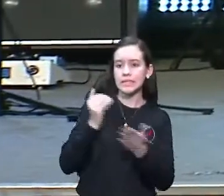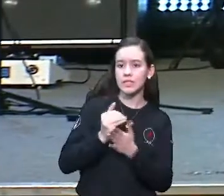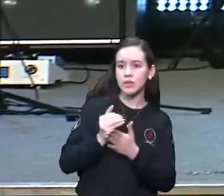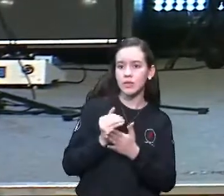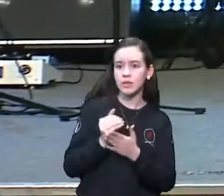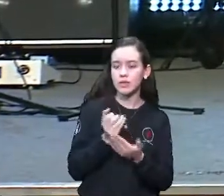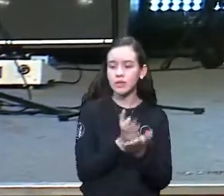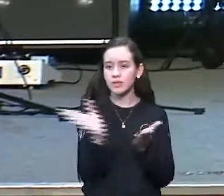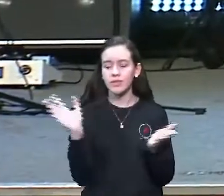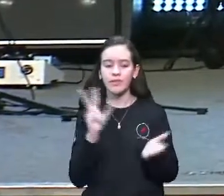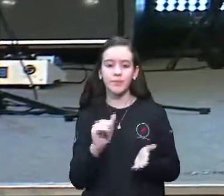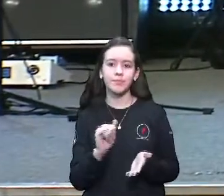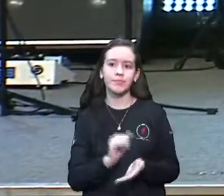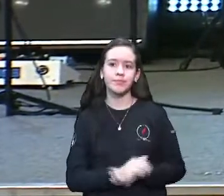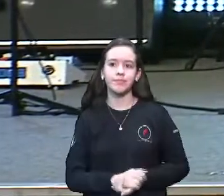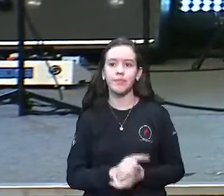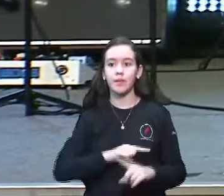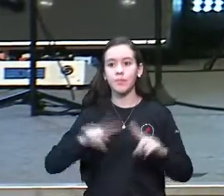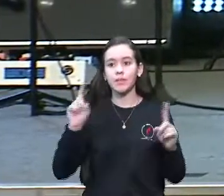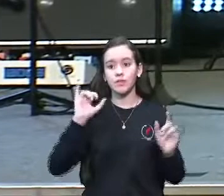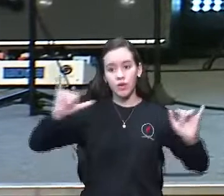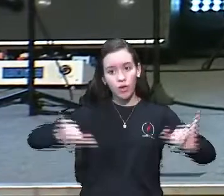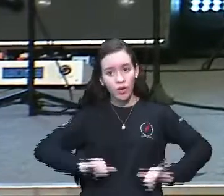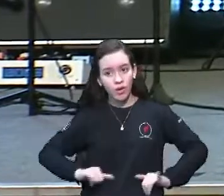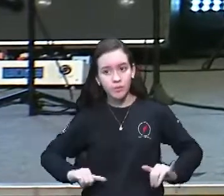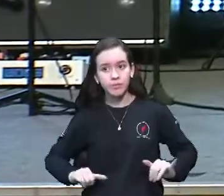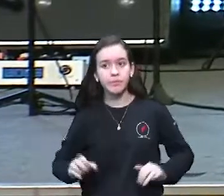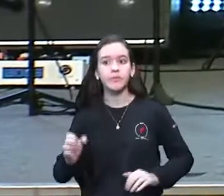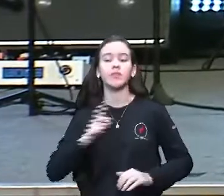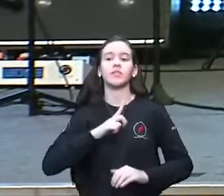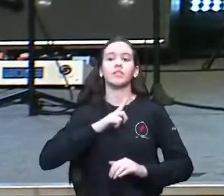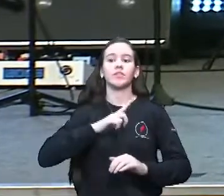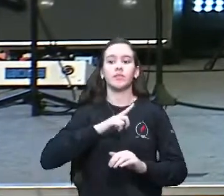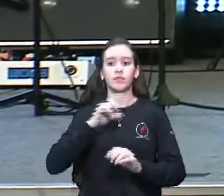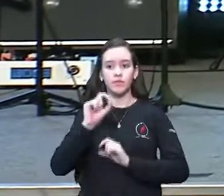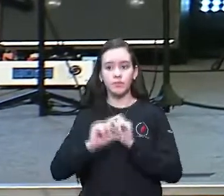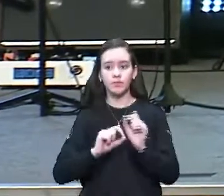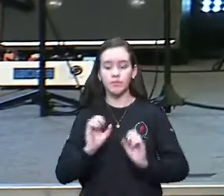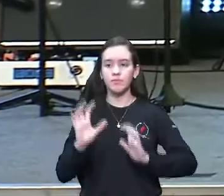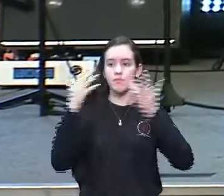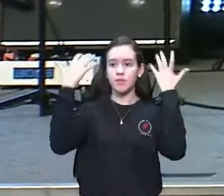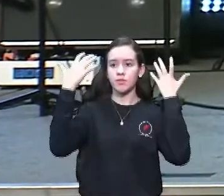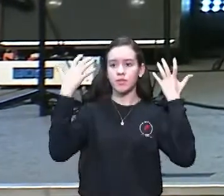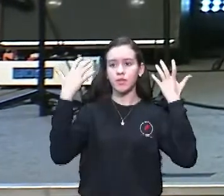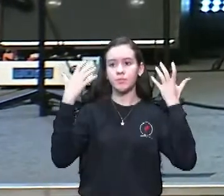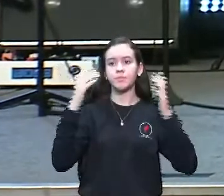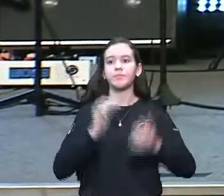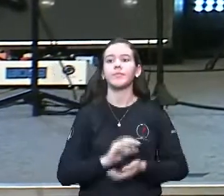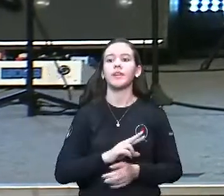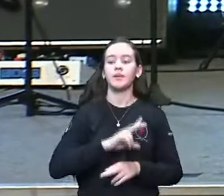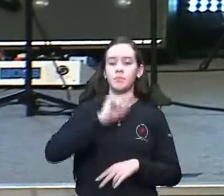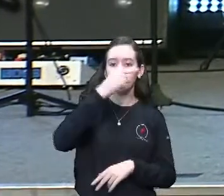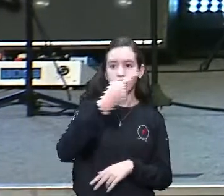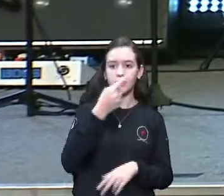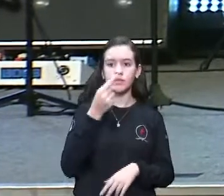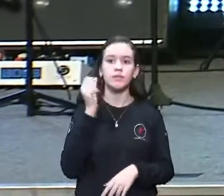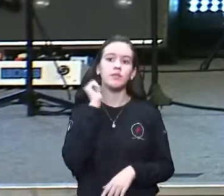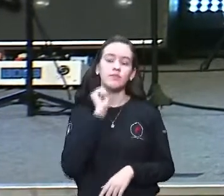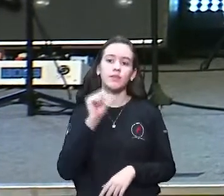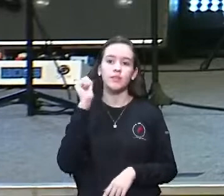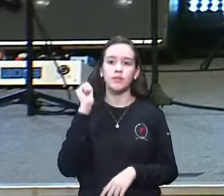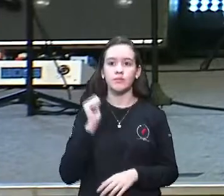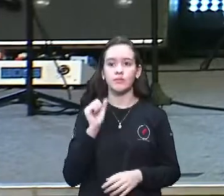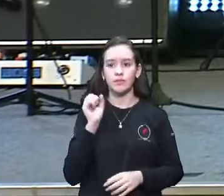rico do Oriente fazia o seguinte, teve festa na casa dele, acordava a filharada toda de madrugada, agora chegou a hora de ofertar.